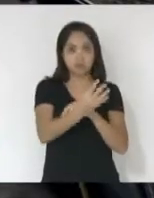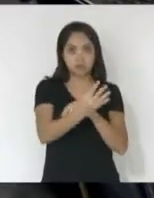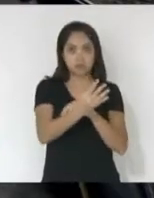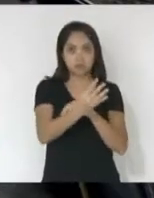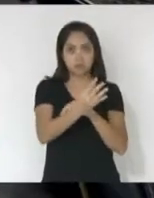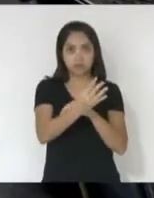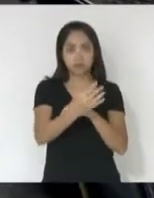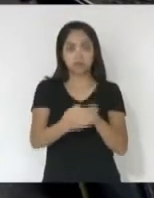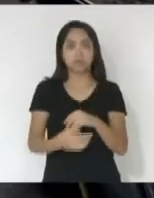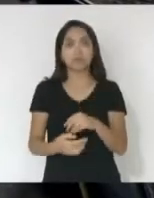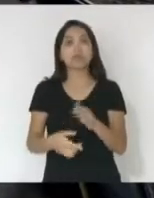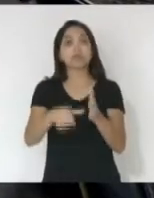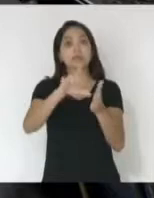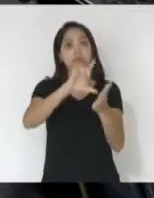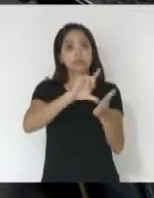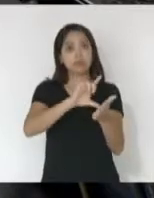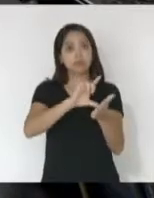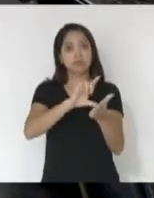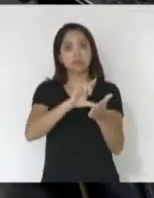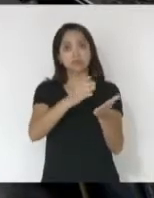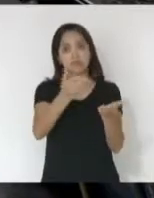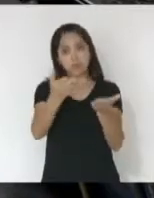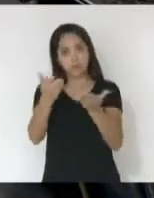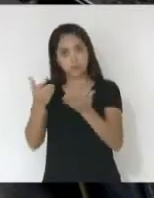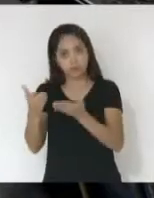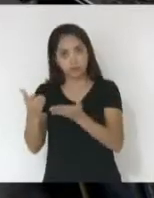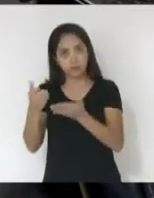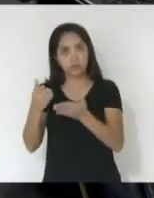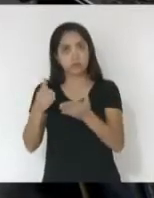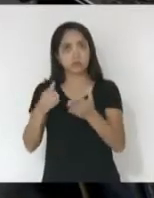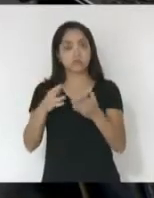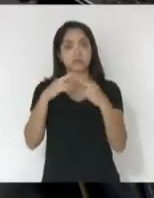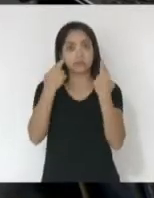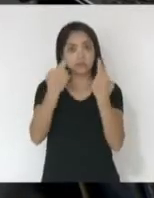E, antes disso, convido os líderes para uma breve reunião